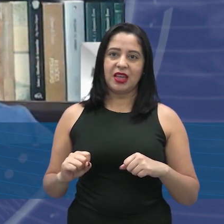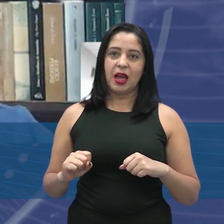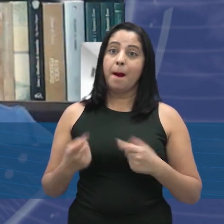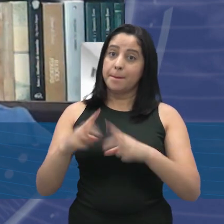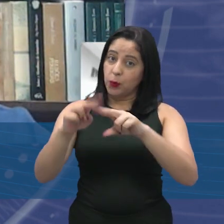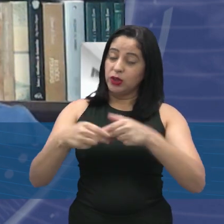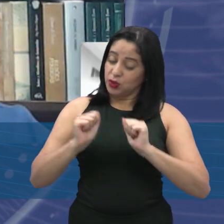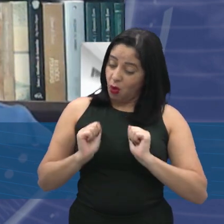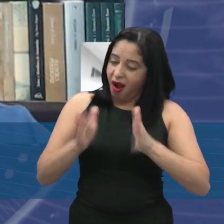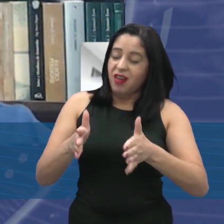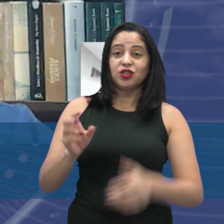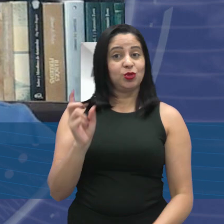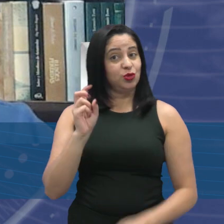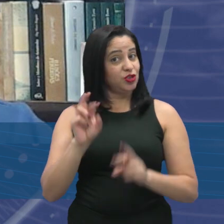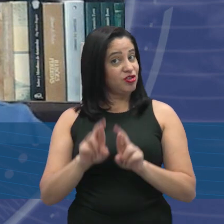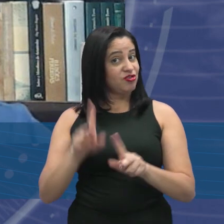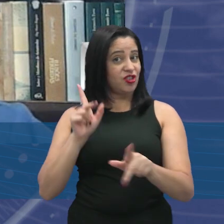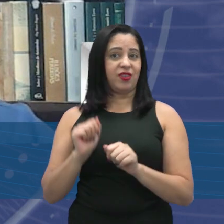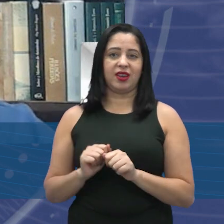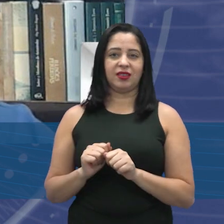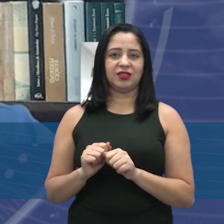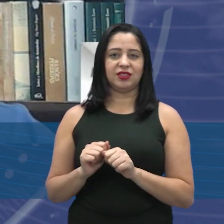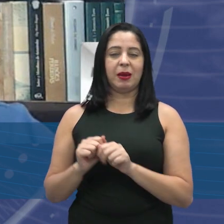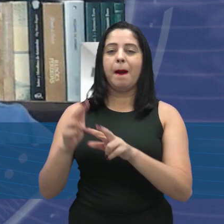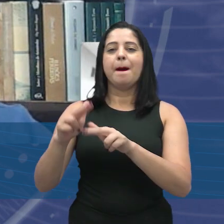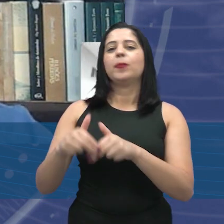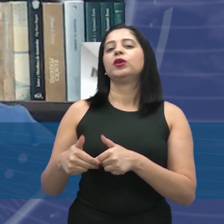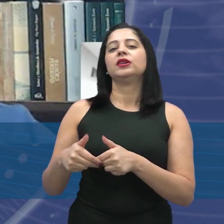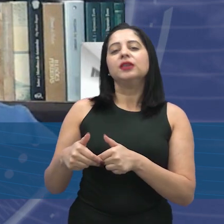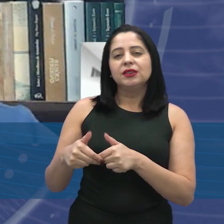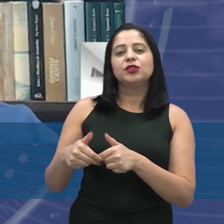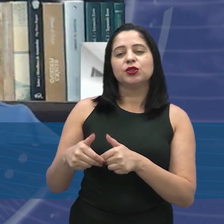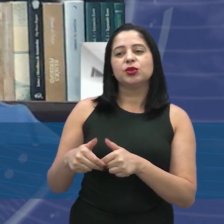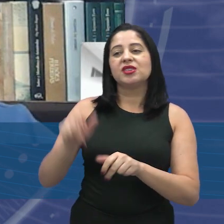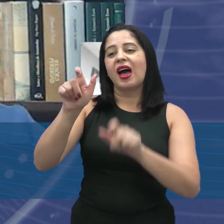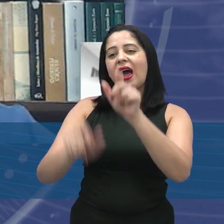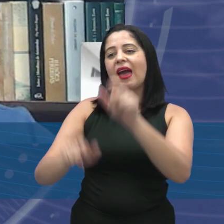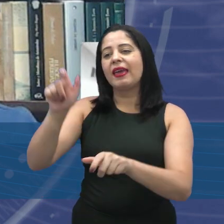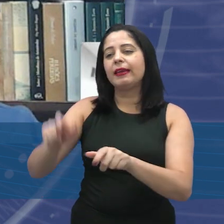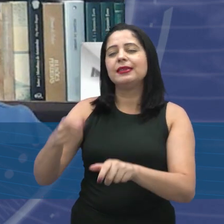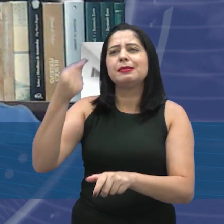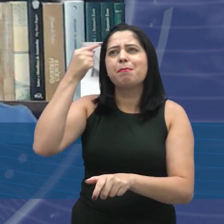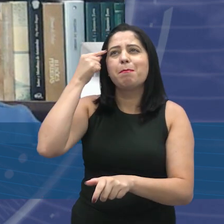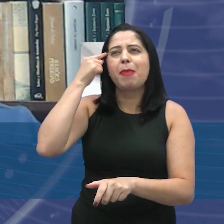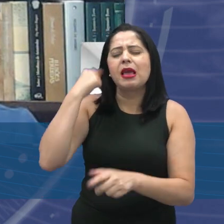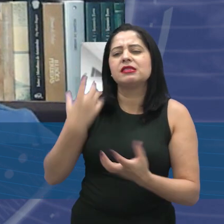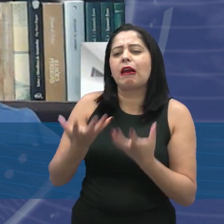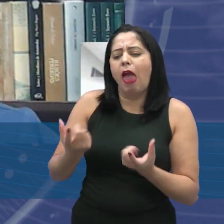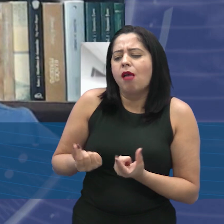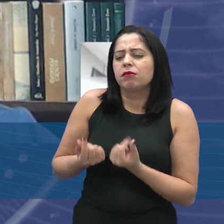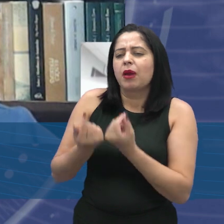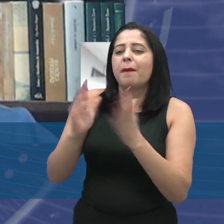maneira errada. Por isso que a ilusão da riqueza acaba gerando frustrações, porque esse jovem